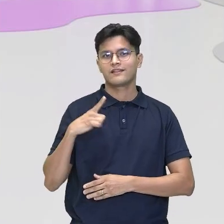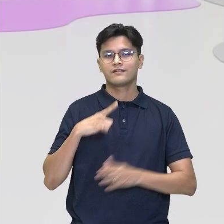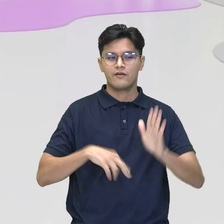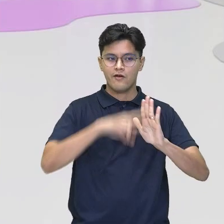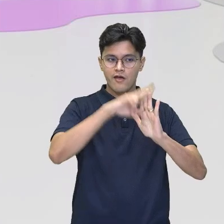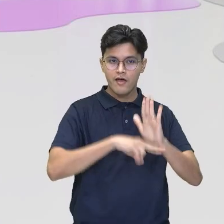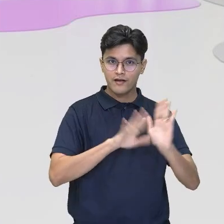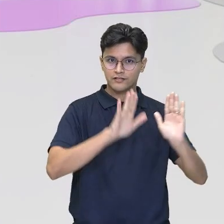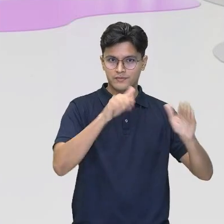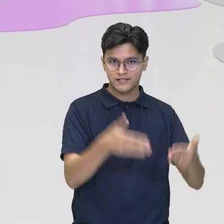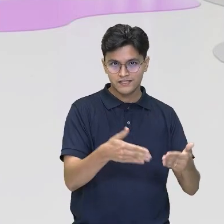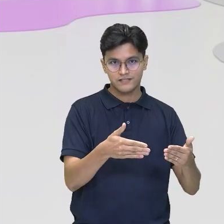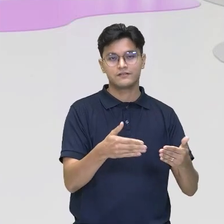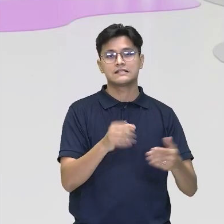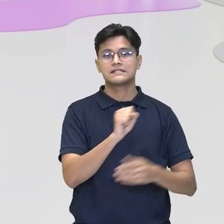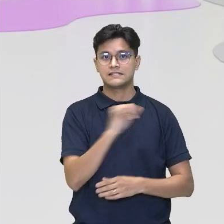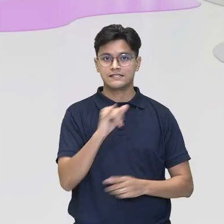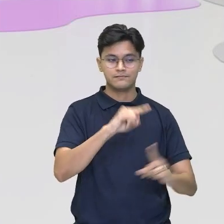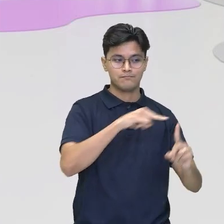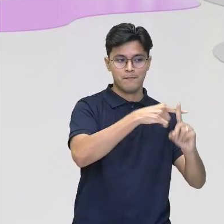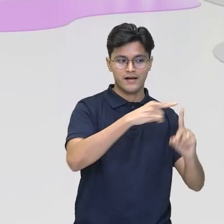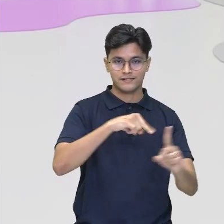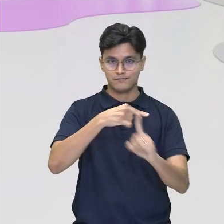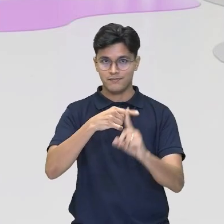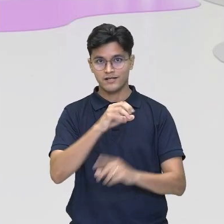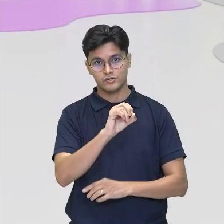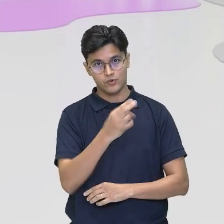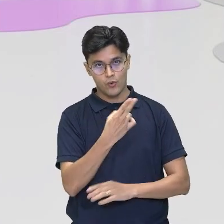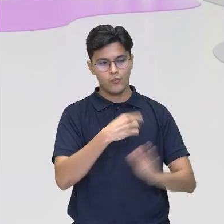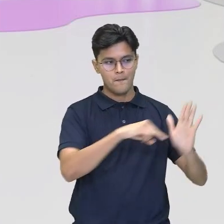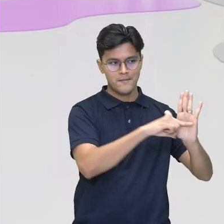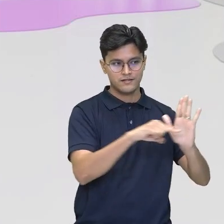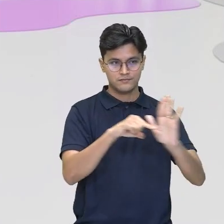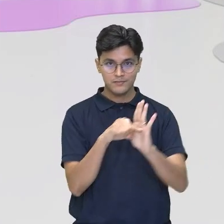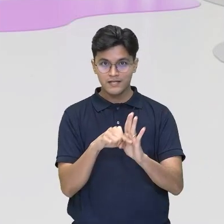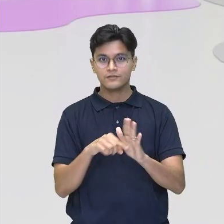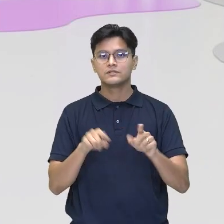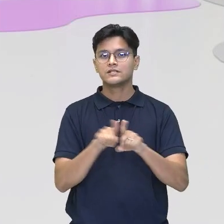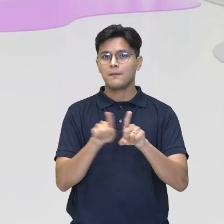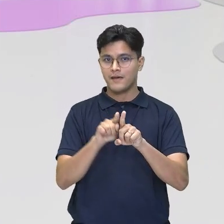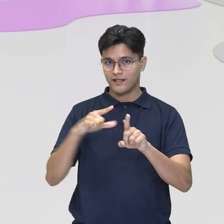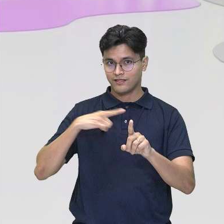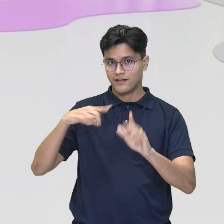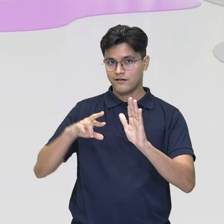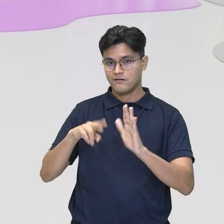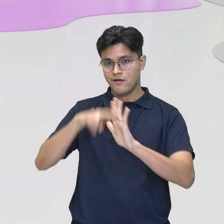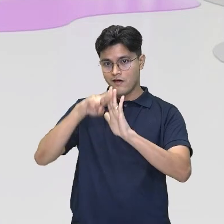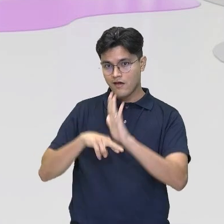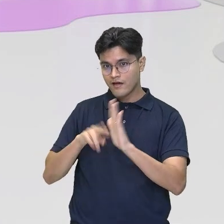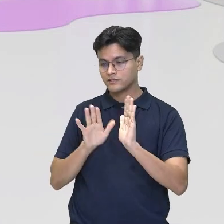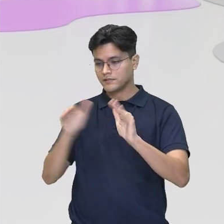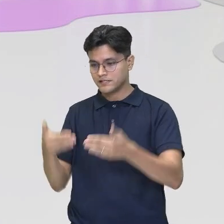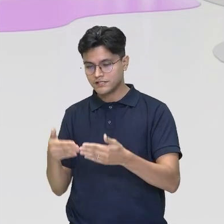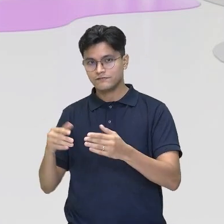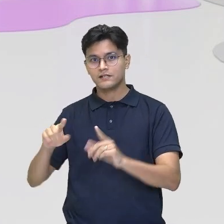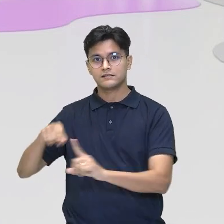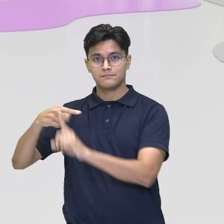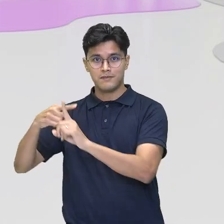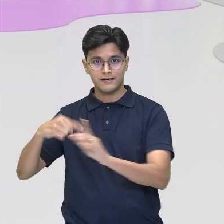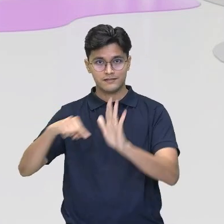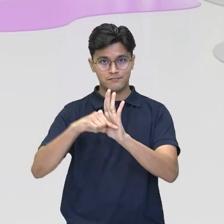forem diferentes. Quando os sinais forem iguais, ou seja, quando todos os valores que a gente estiver multiplicando